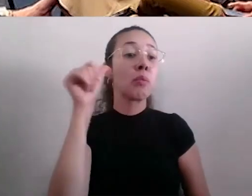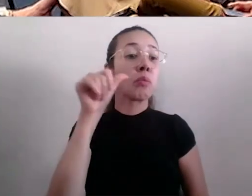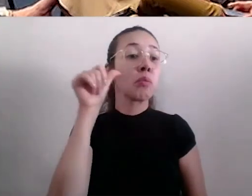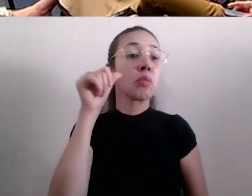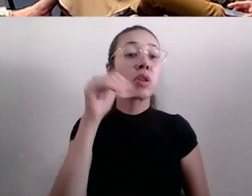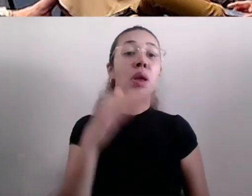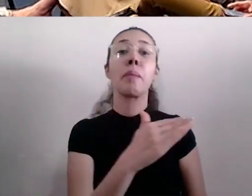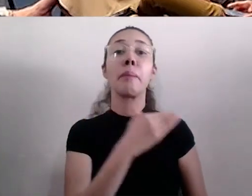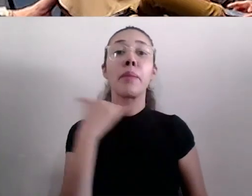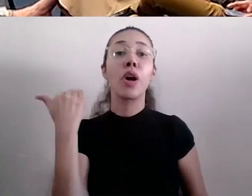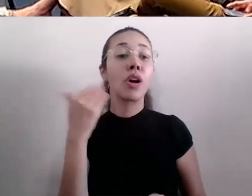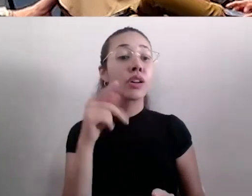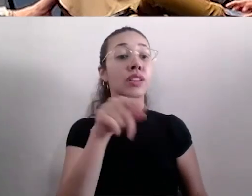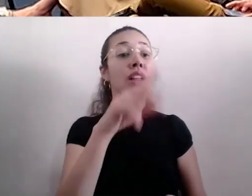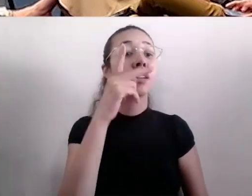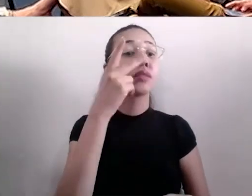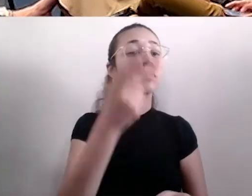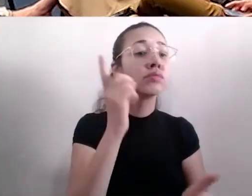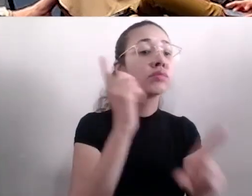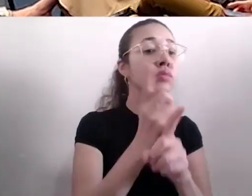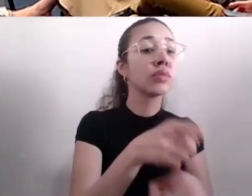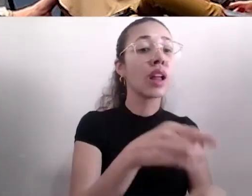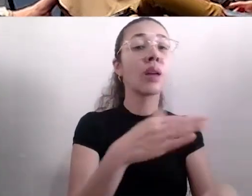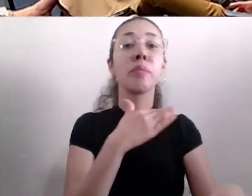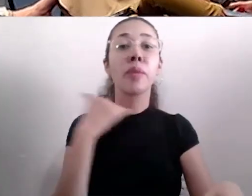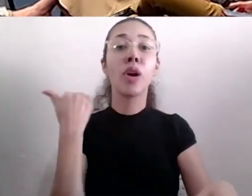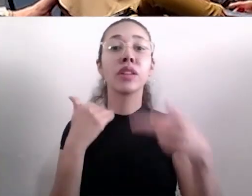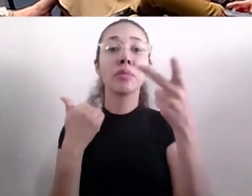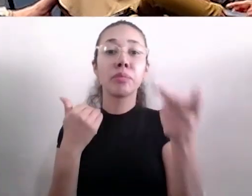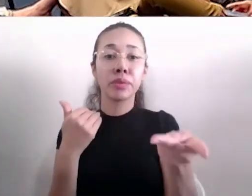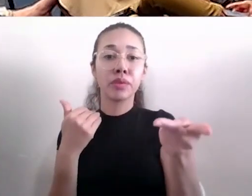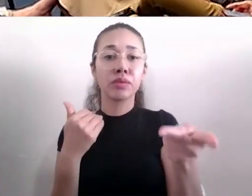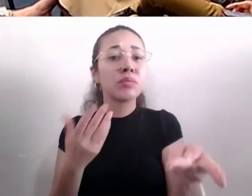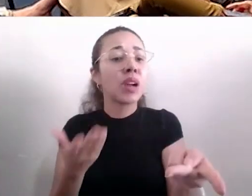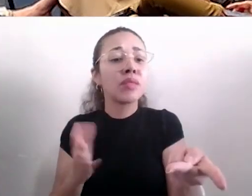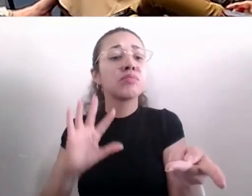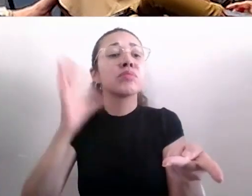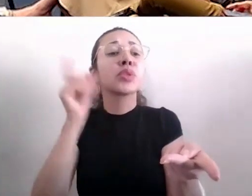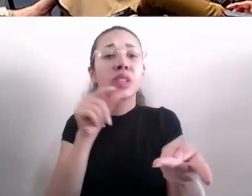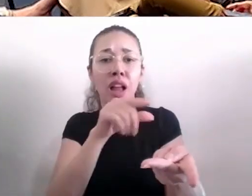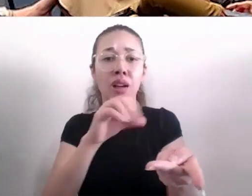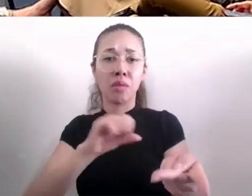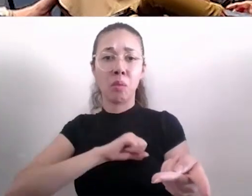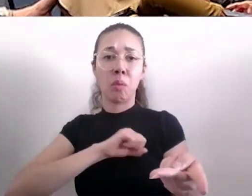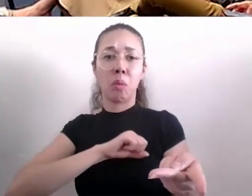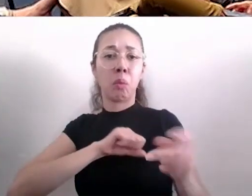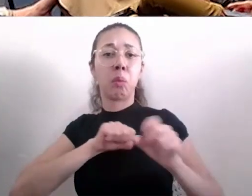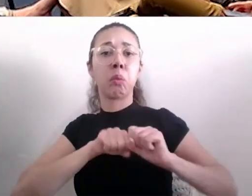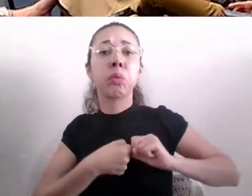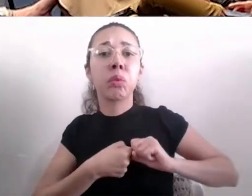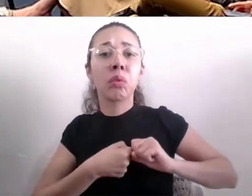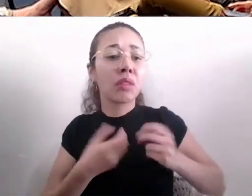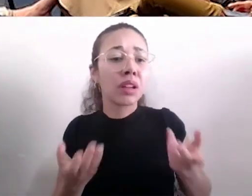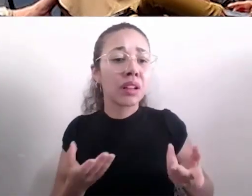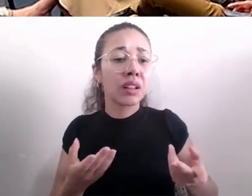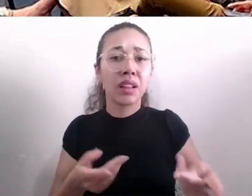encontrada morta? O que aconteceu? Ela teve um ataque cardíaco? Como assim encontrada morta? A mulher está toda esfaqueada. Não, assassinada.